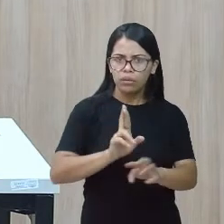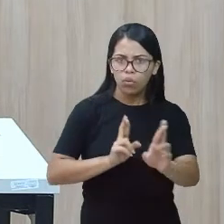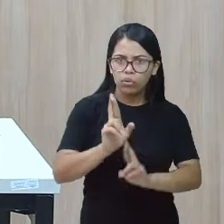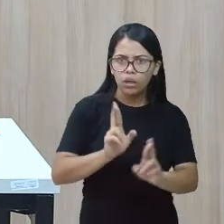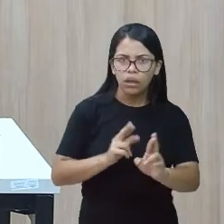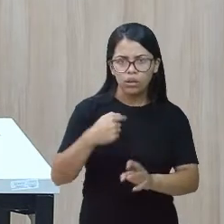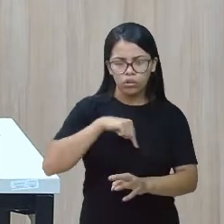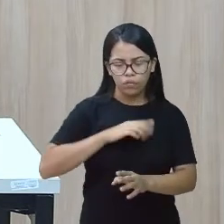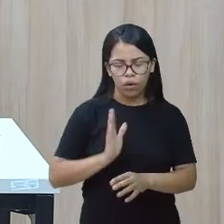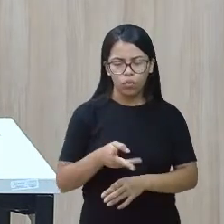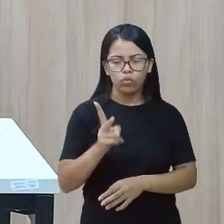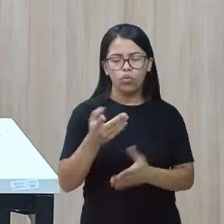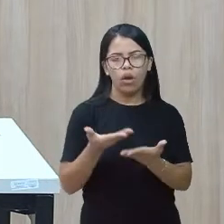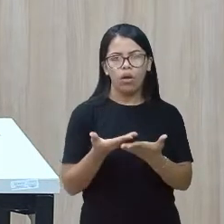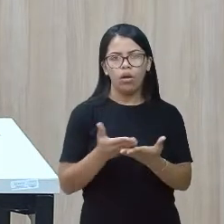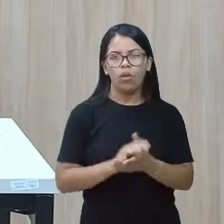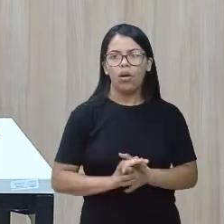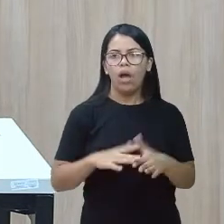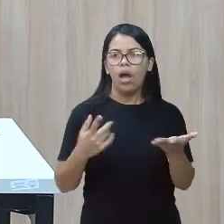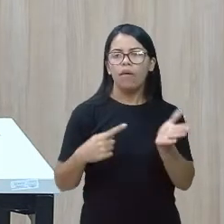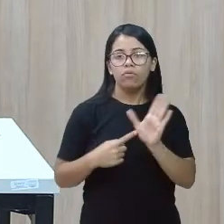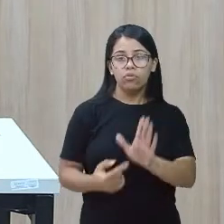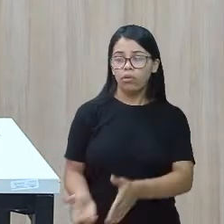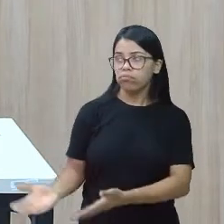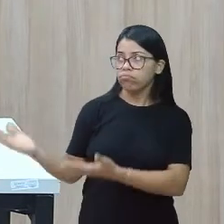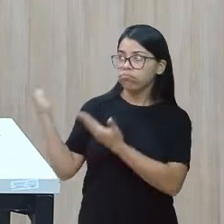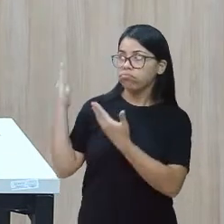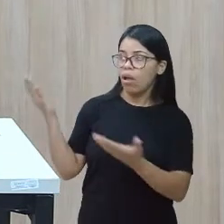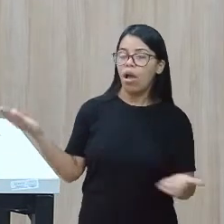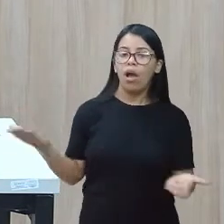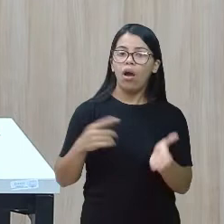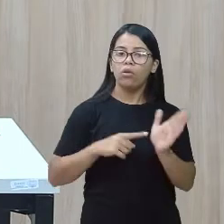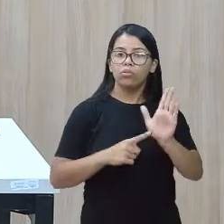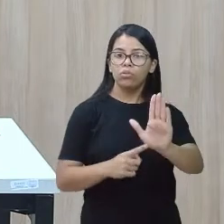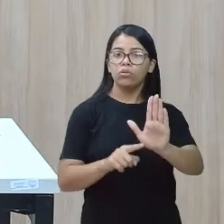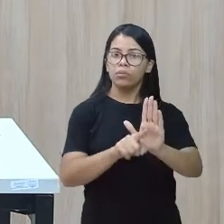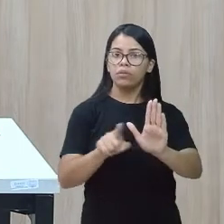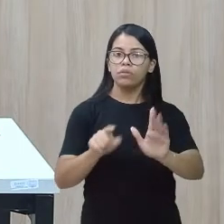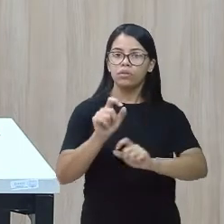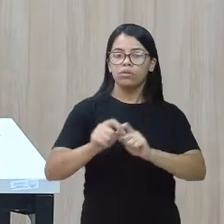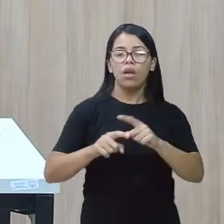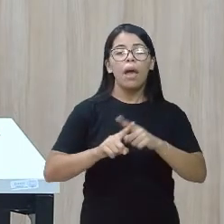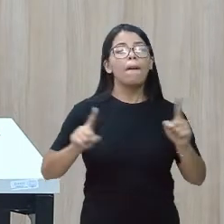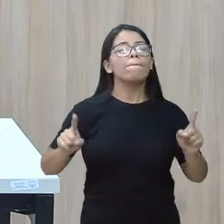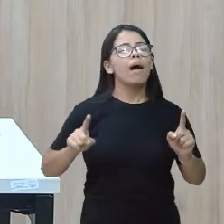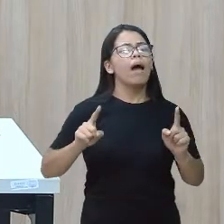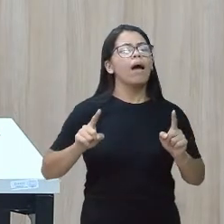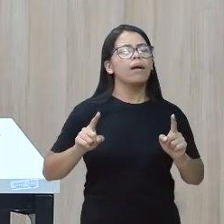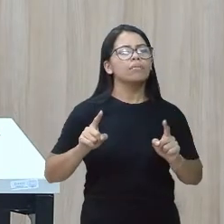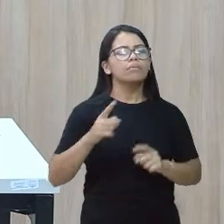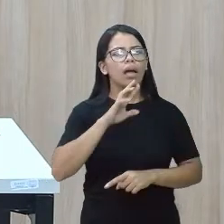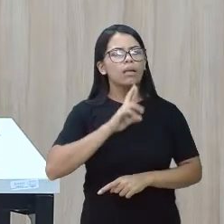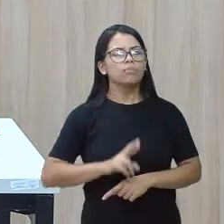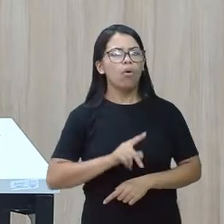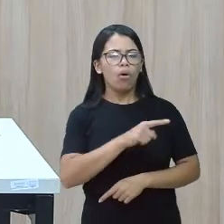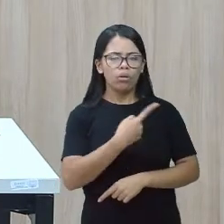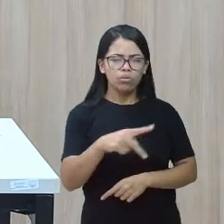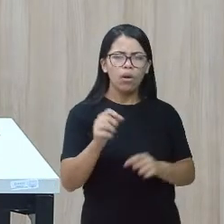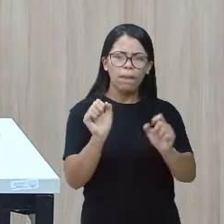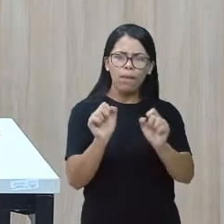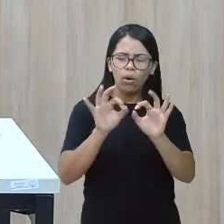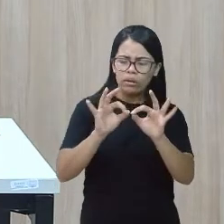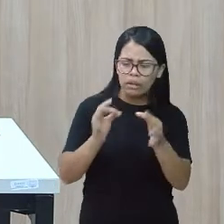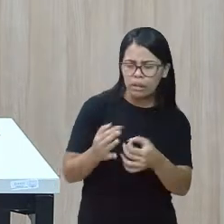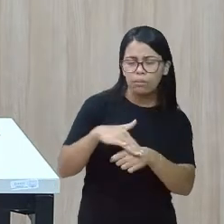né? Aqui eu estou trazendo para vocês um conceito, mas a resposta de vocês pode ser bem mais simples, como vocês